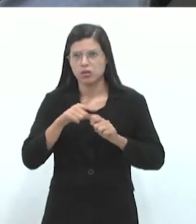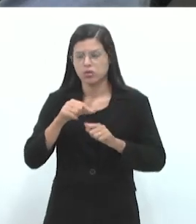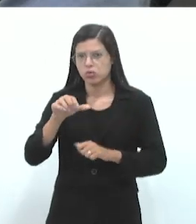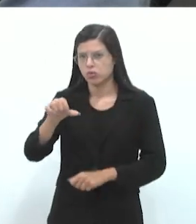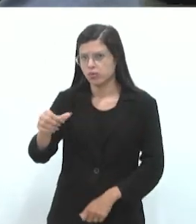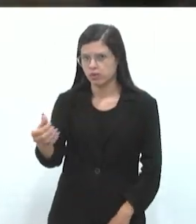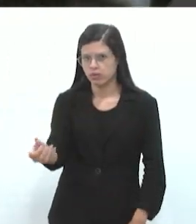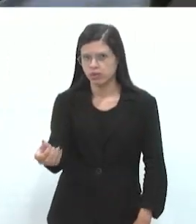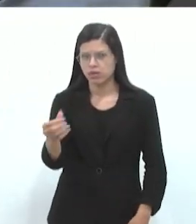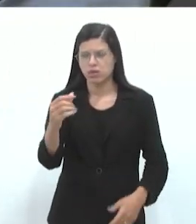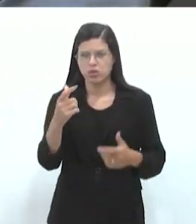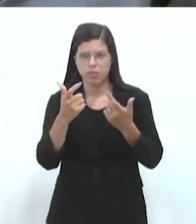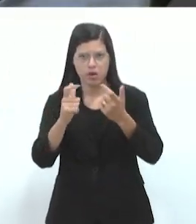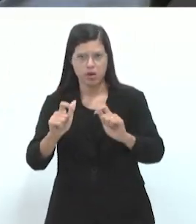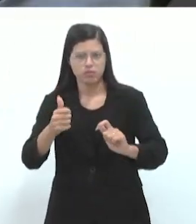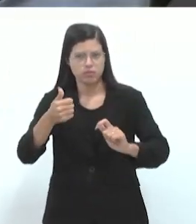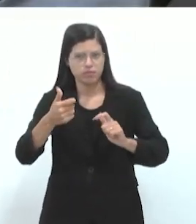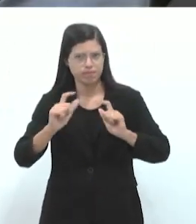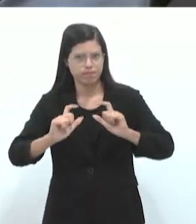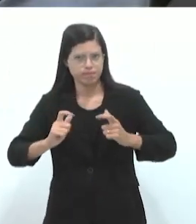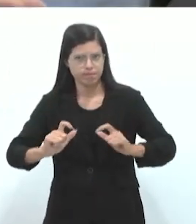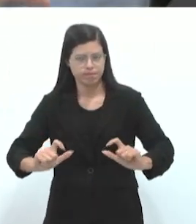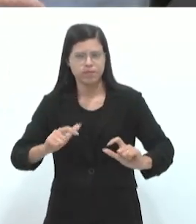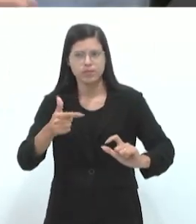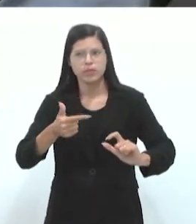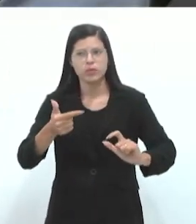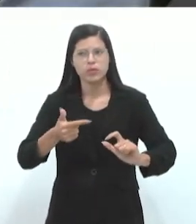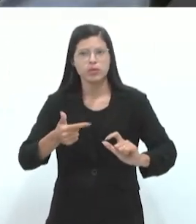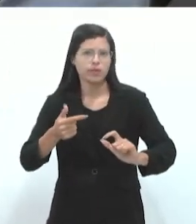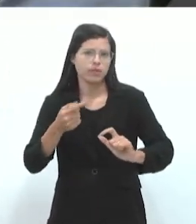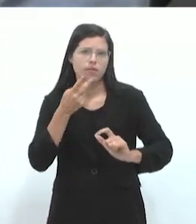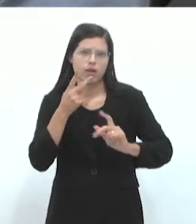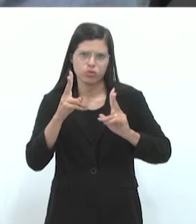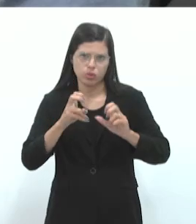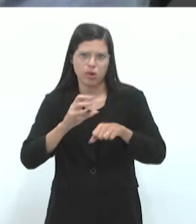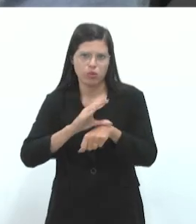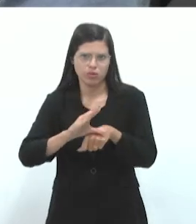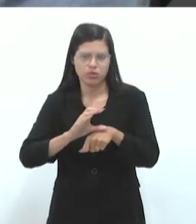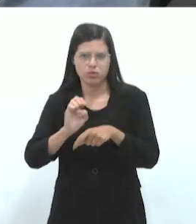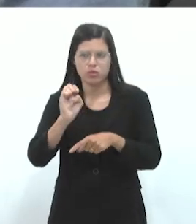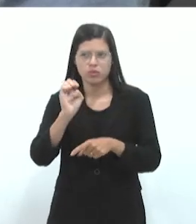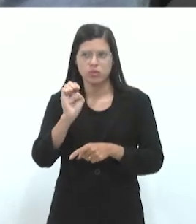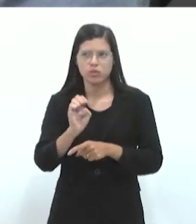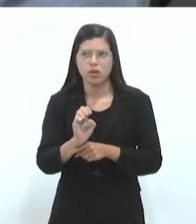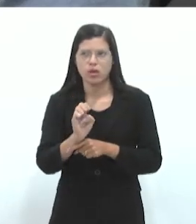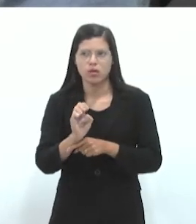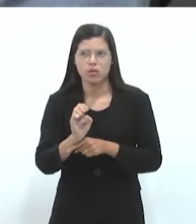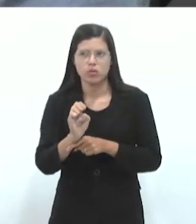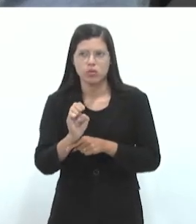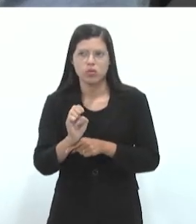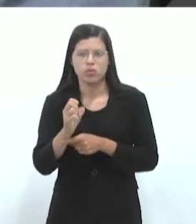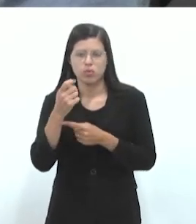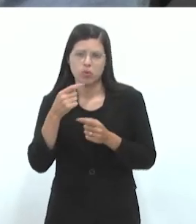96, parágrafo 1º e 2º, remete à Constituição do Estado e simplesmente